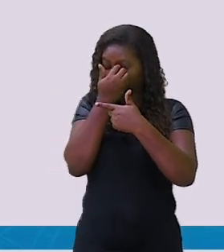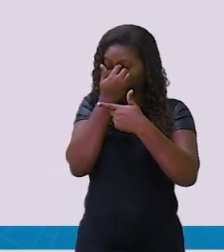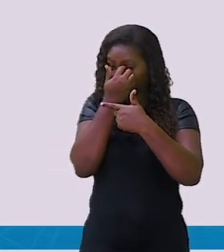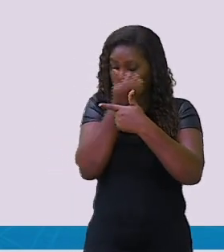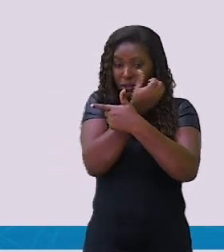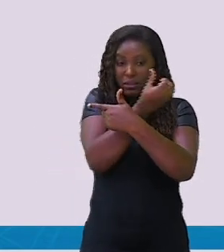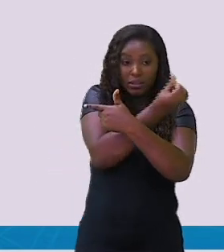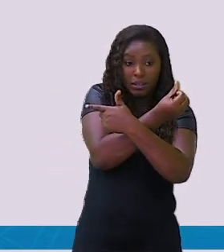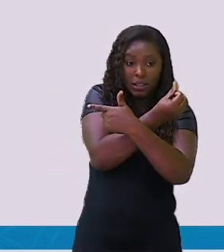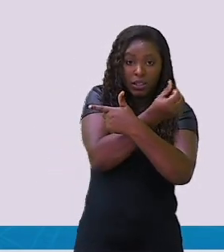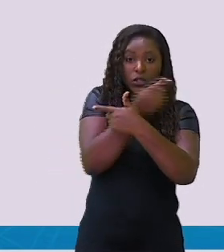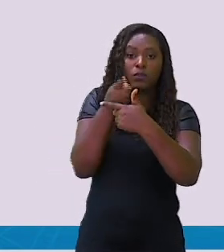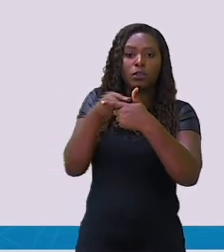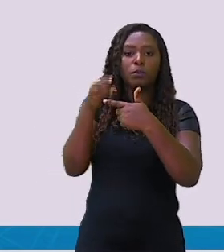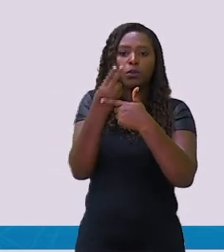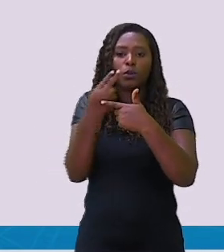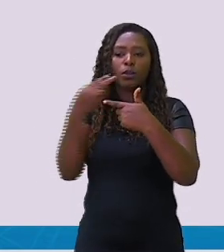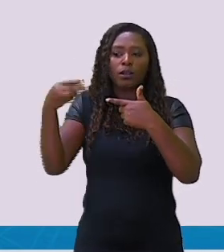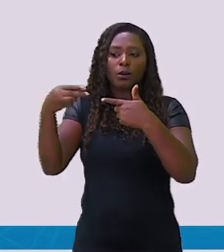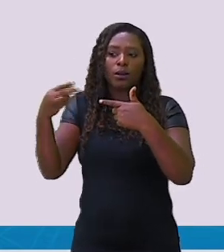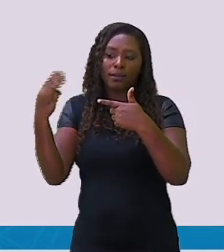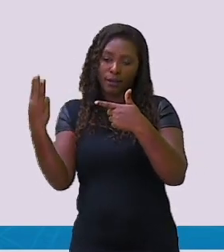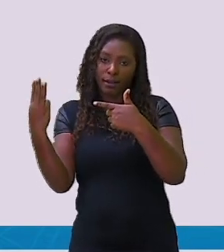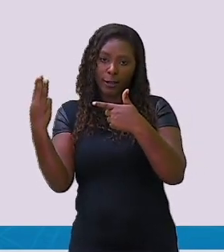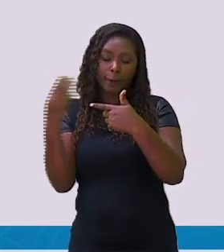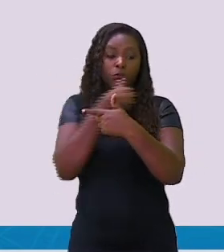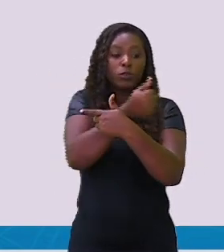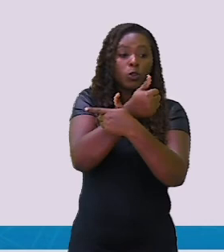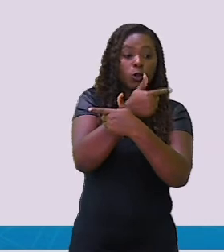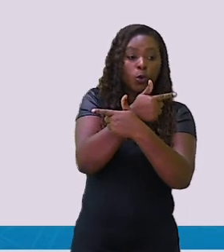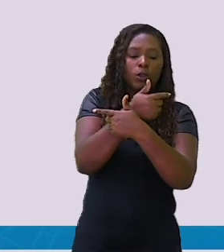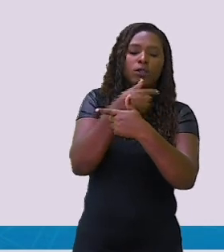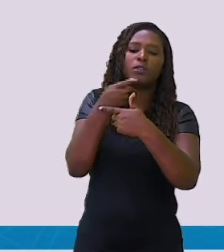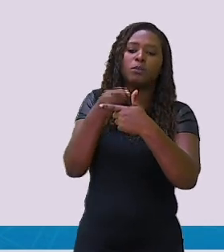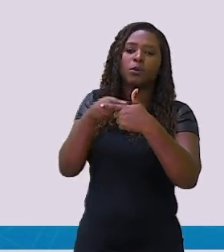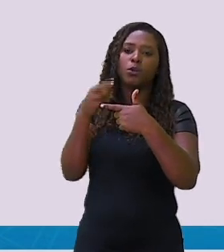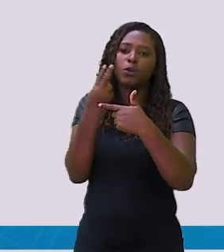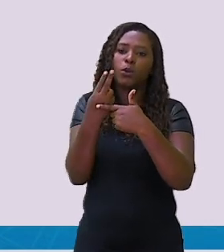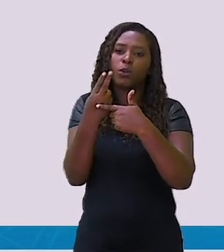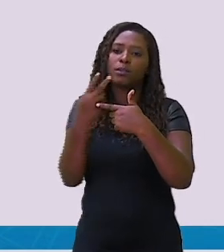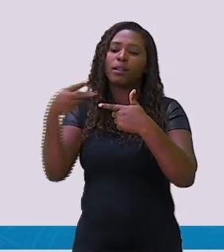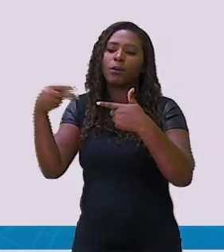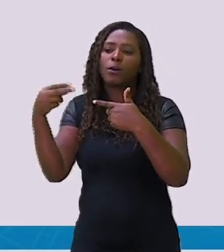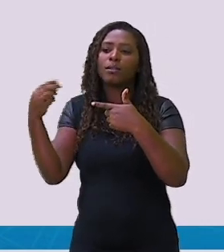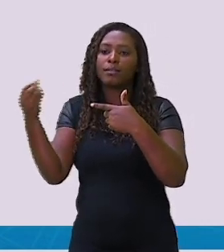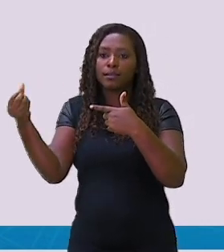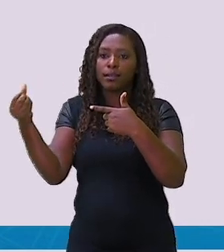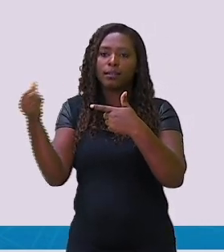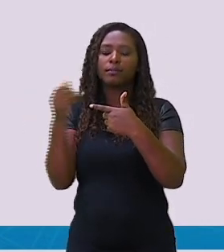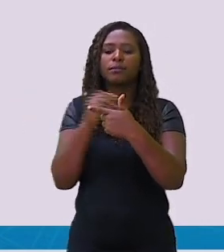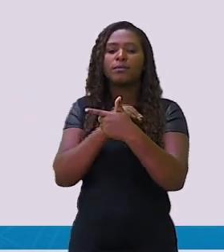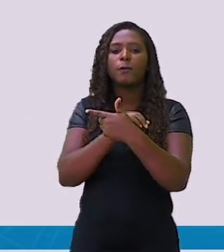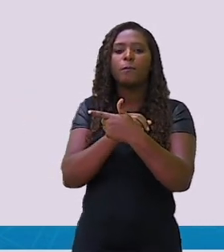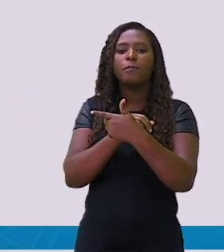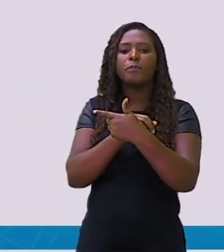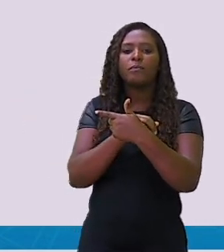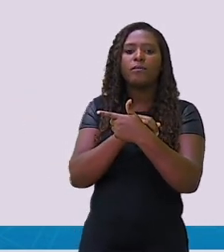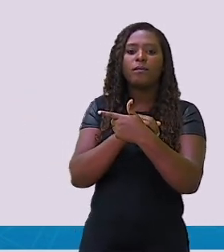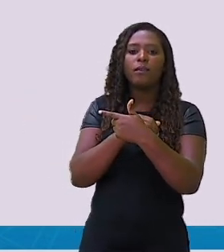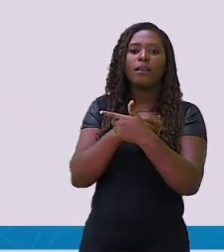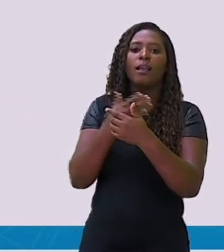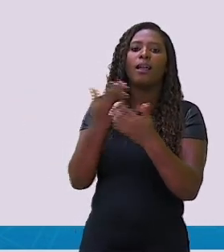26 dividido por 23 12 / 26 agora eu vou fatorar